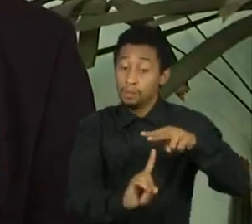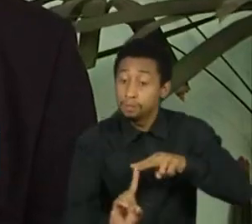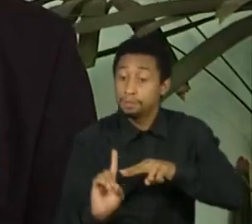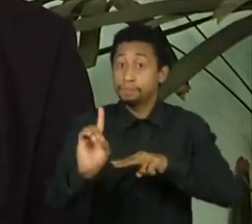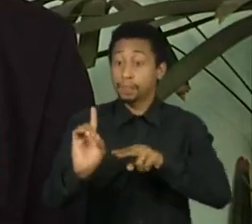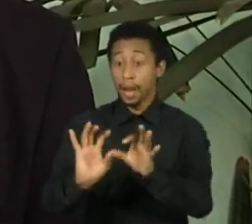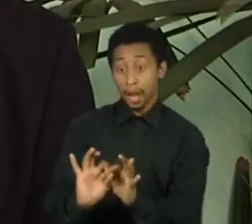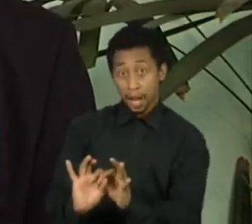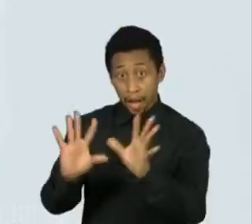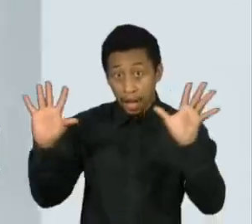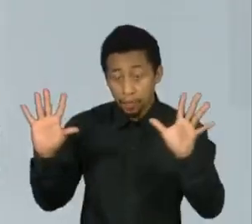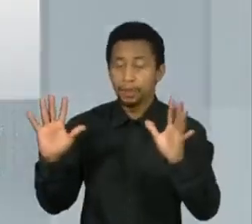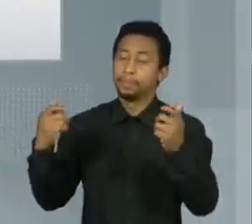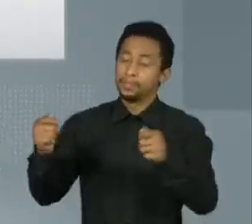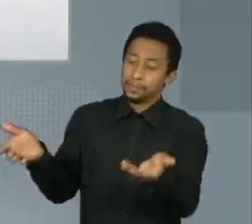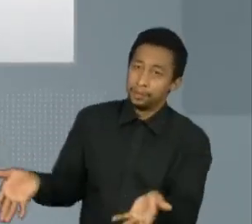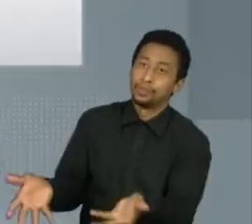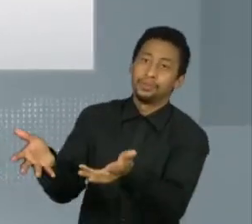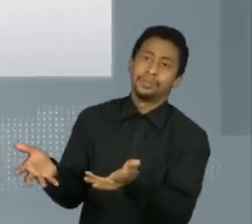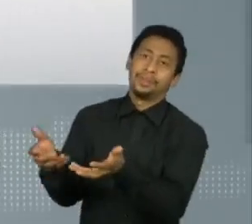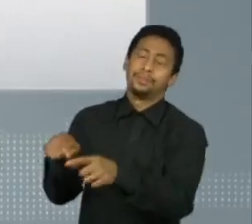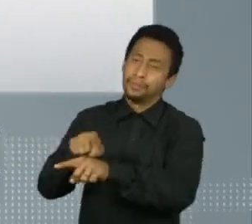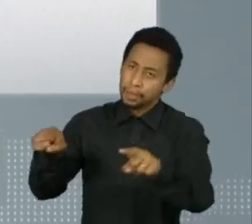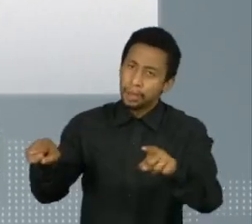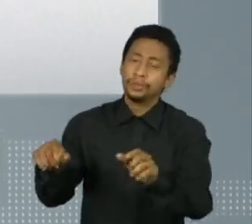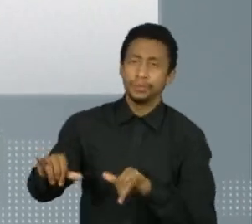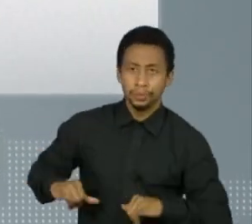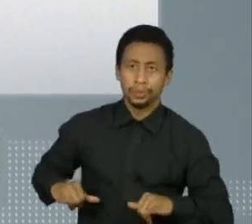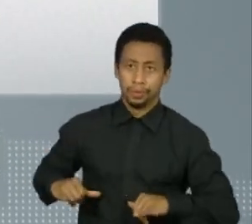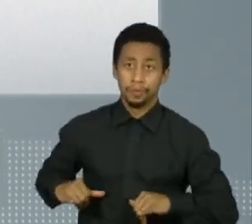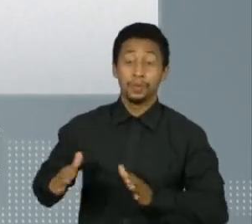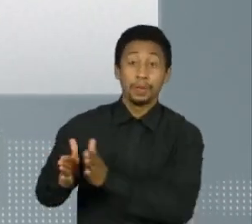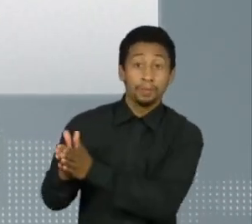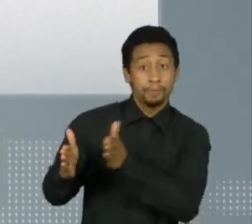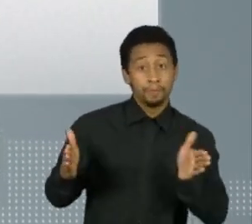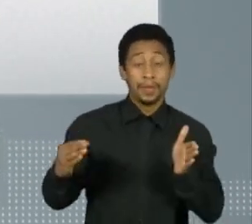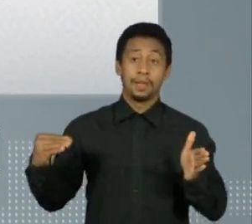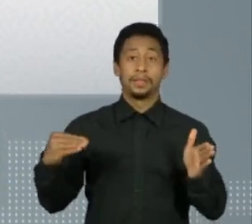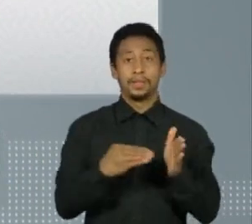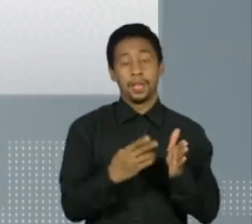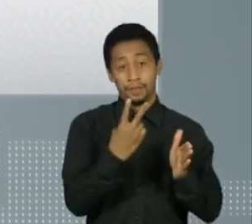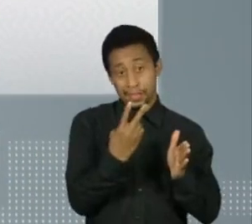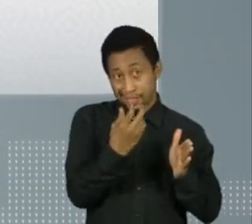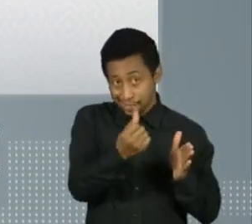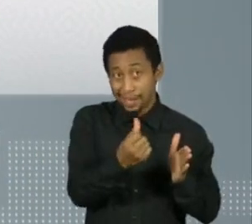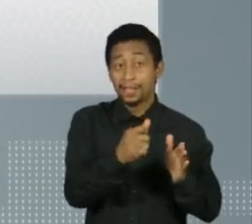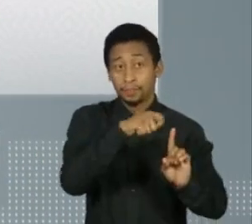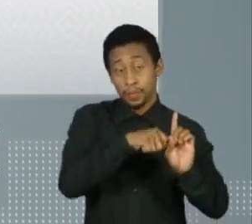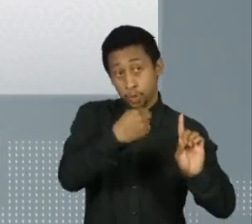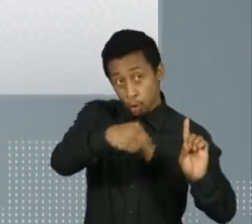extrema vulnerabilidade social. As inscrições vão até o dia 26 de novembro através do site